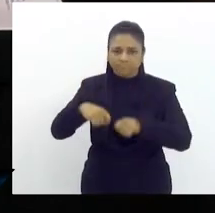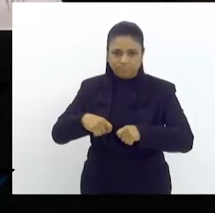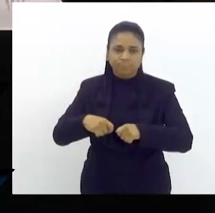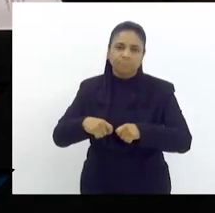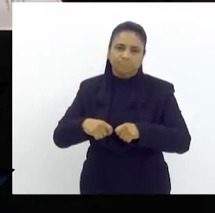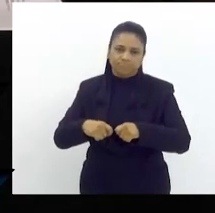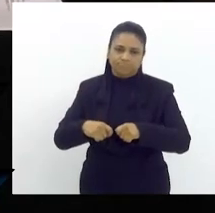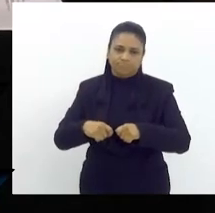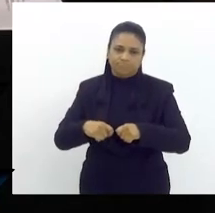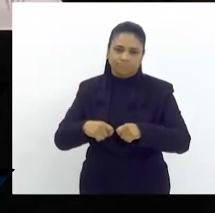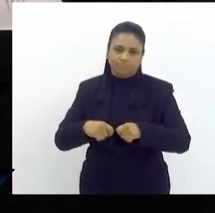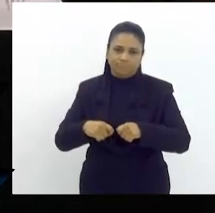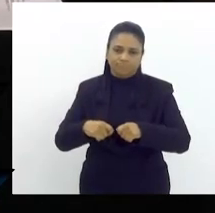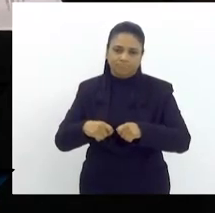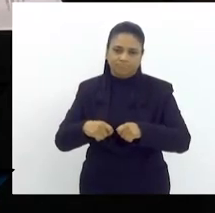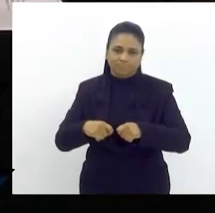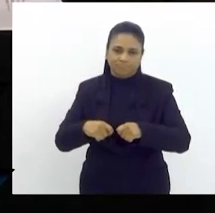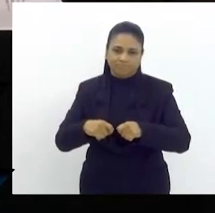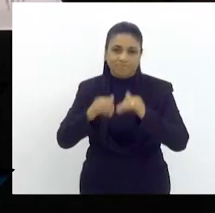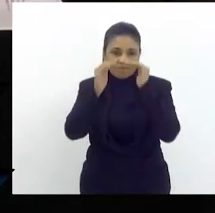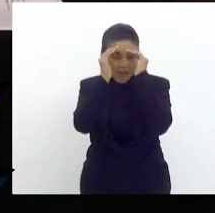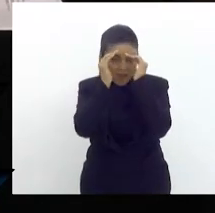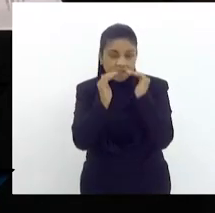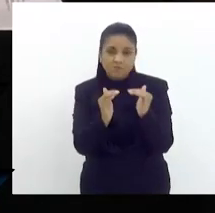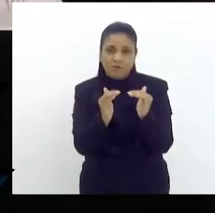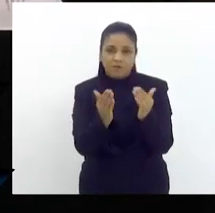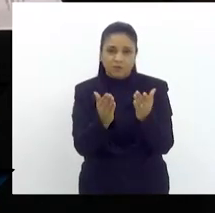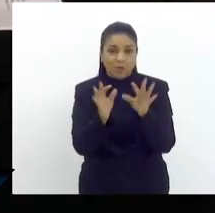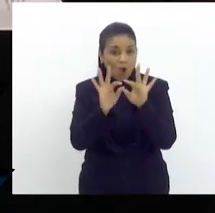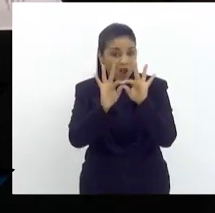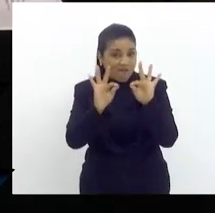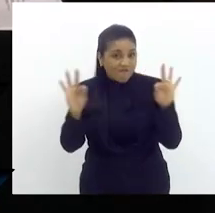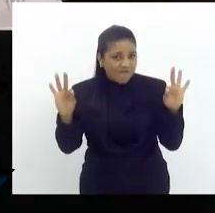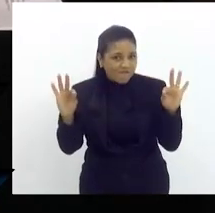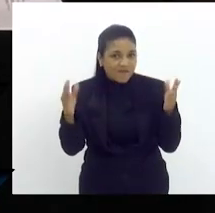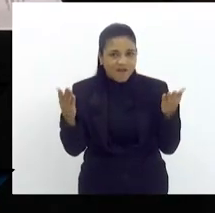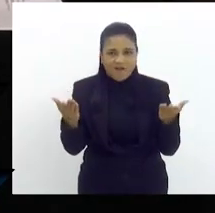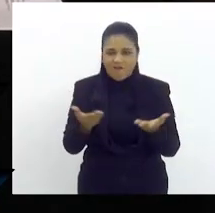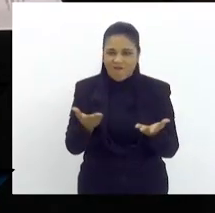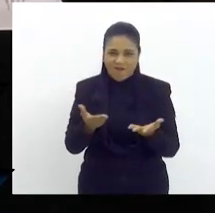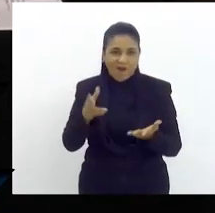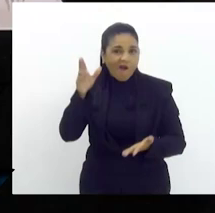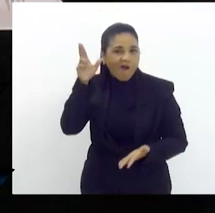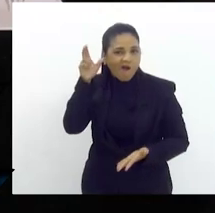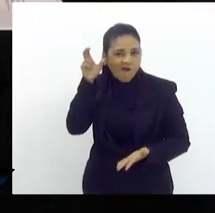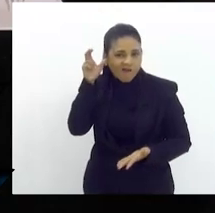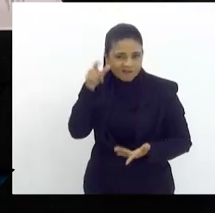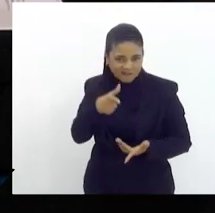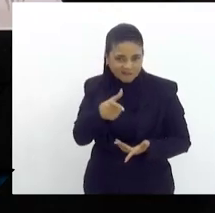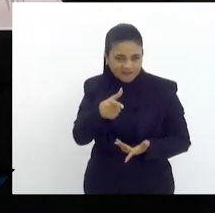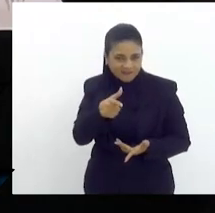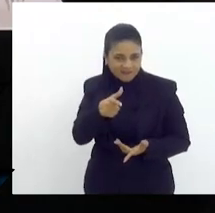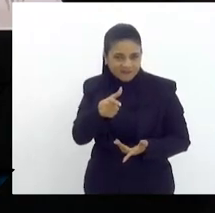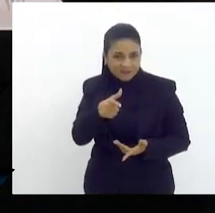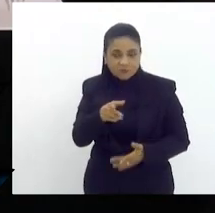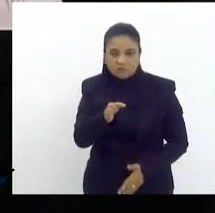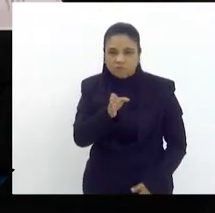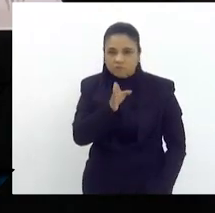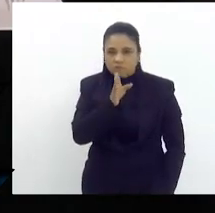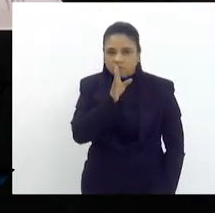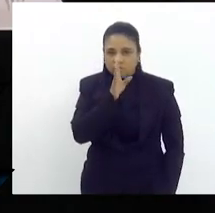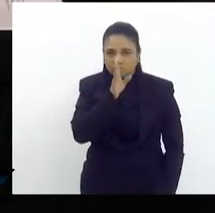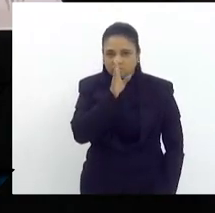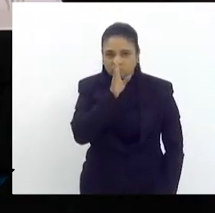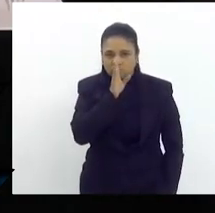Olha a frase lapidar agora Ouçam a frase lapidar pois o silêncio